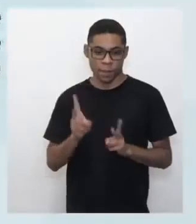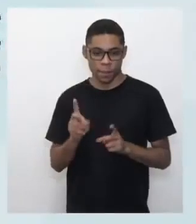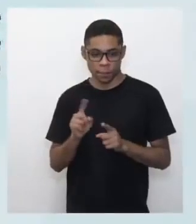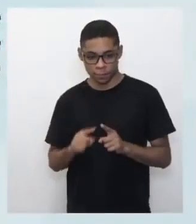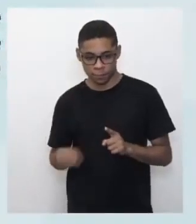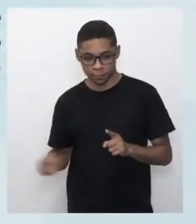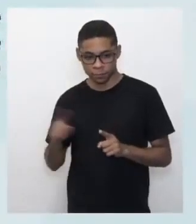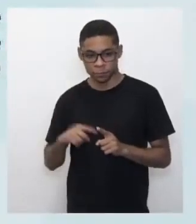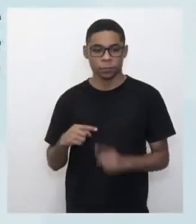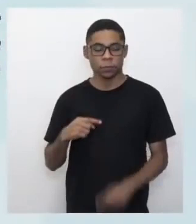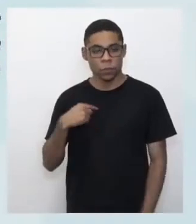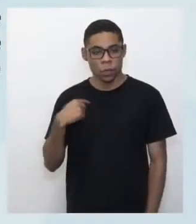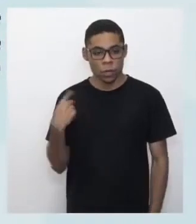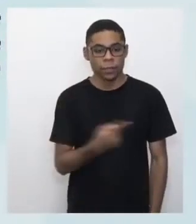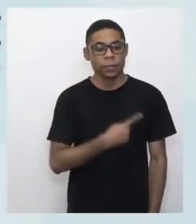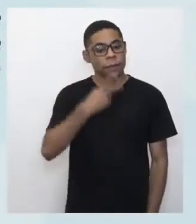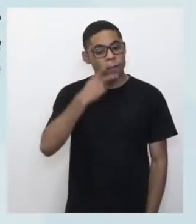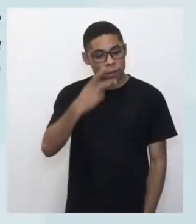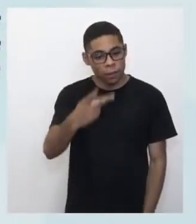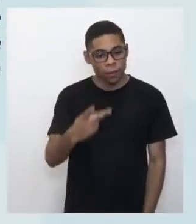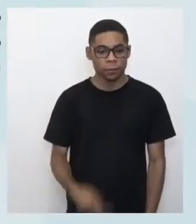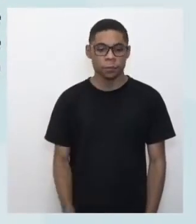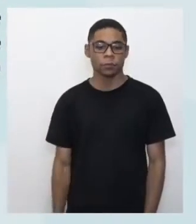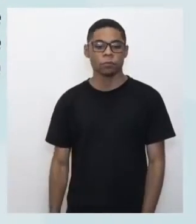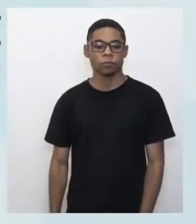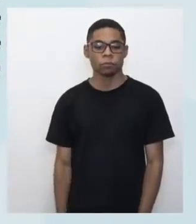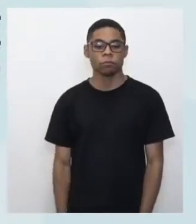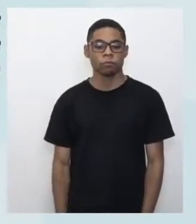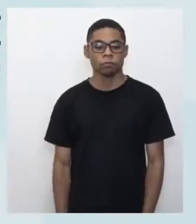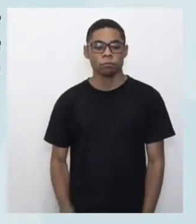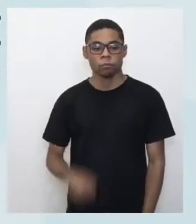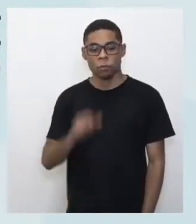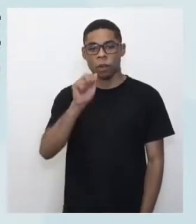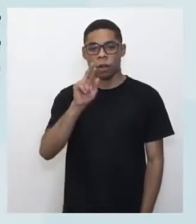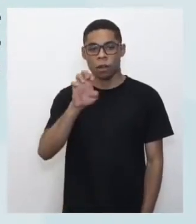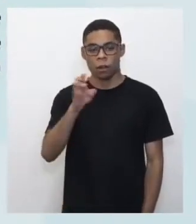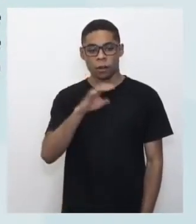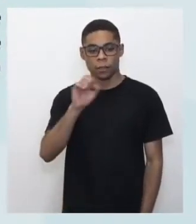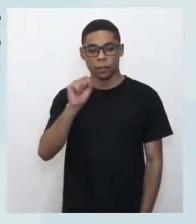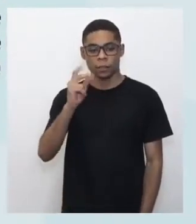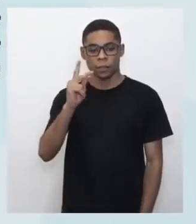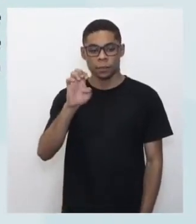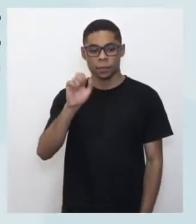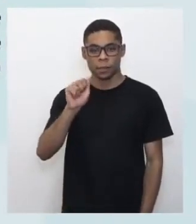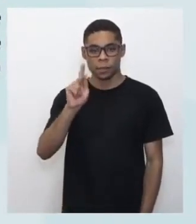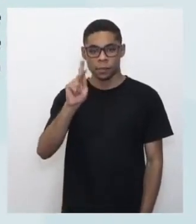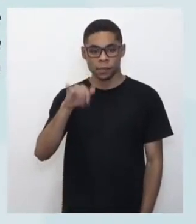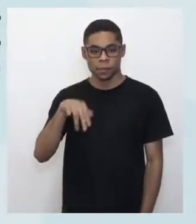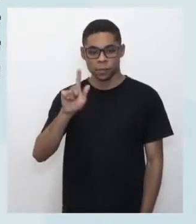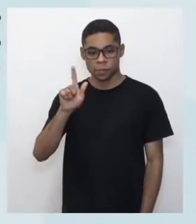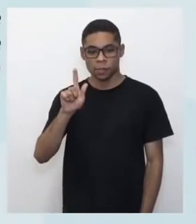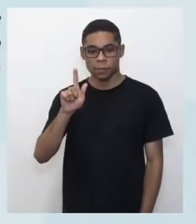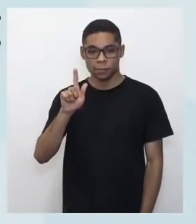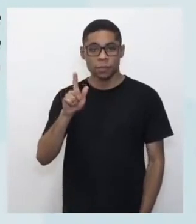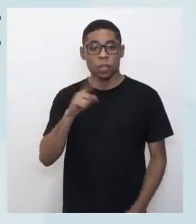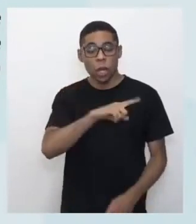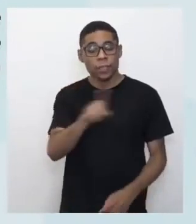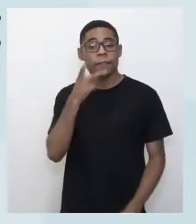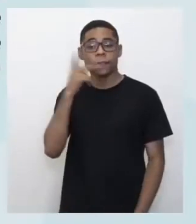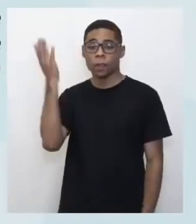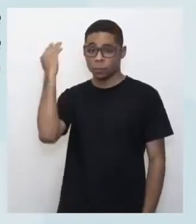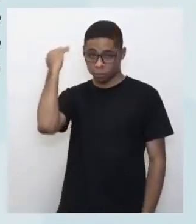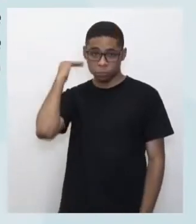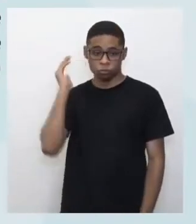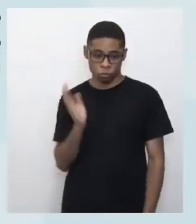ó. Are speaking... está Opa. muito arriscado lá, circularam demais demais. Então, ó,